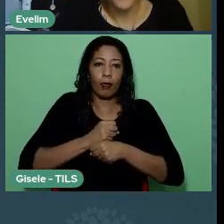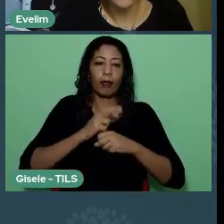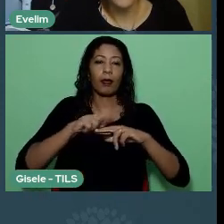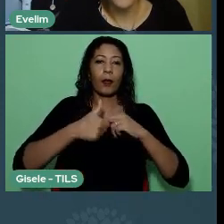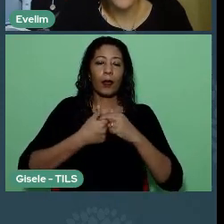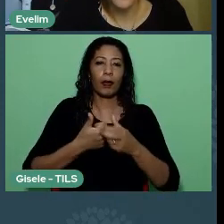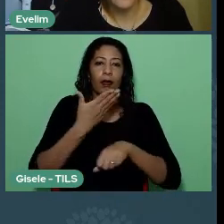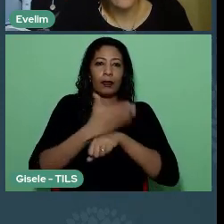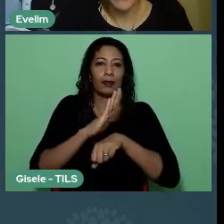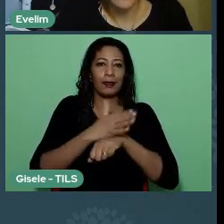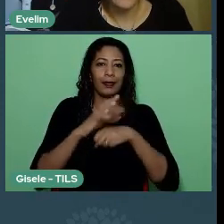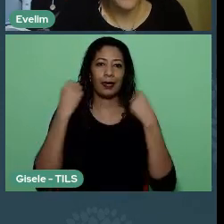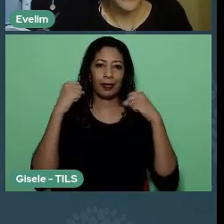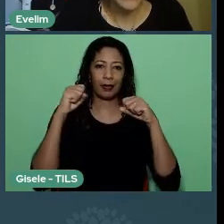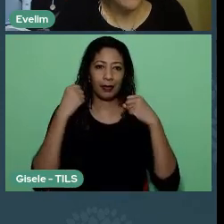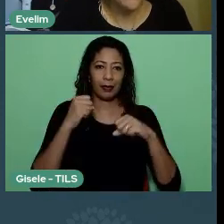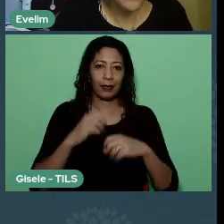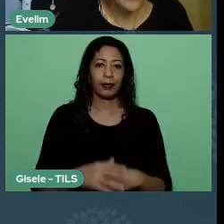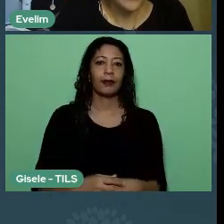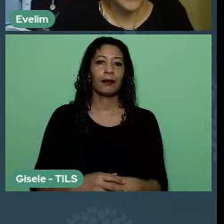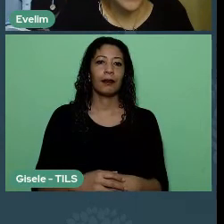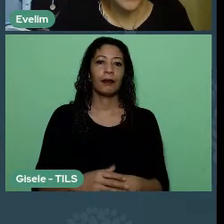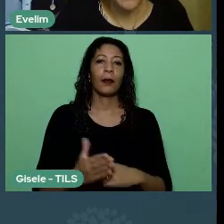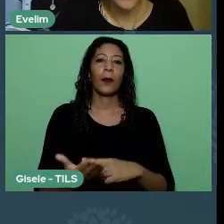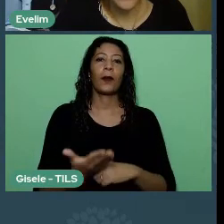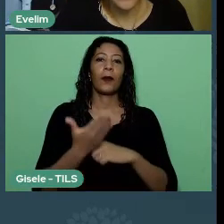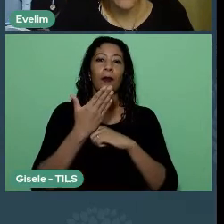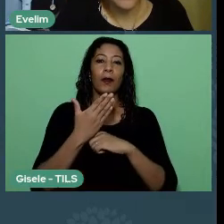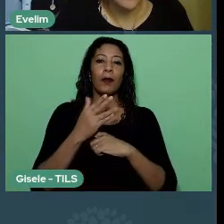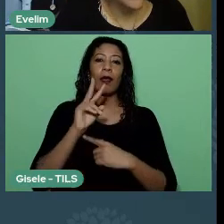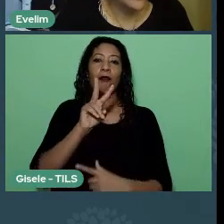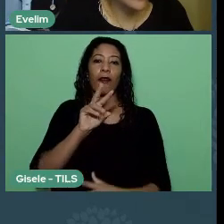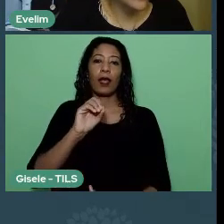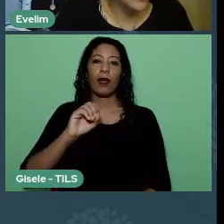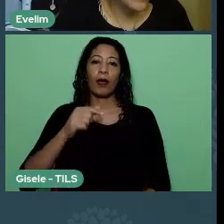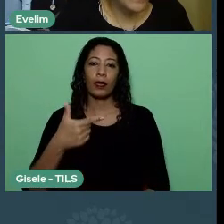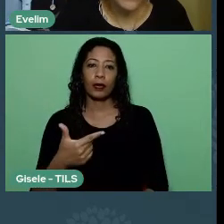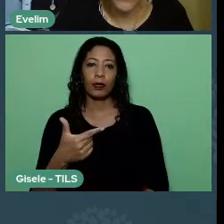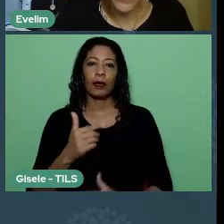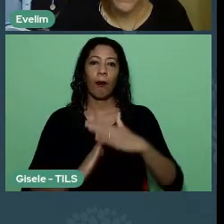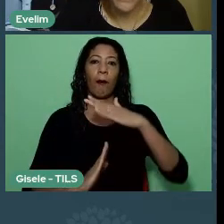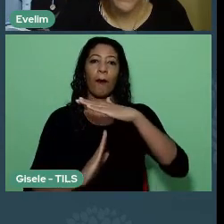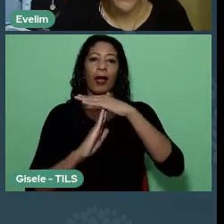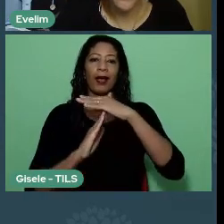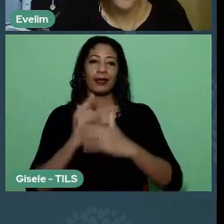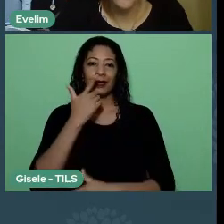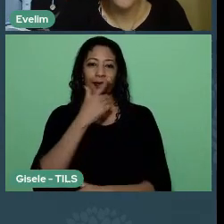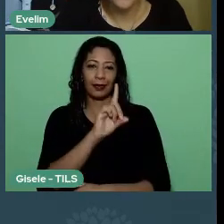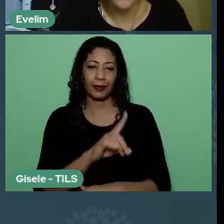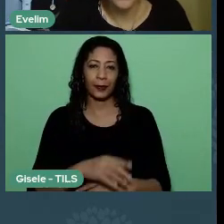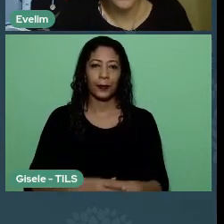pulmonar, aumenta o VO2 máximo, né? E melhora a capacidade cardiorrespiratória.